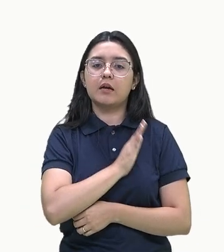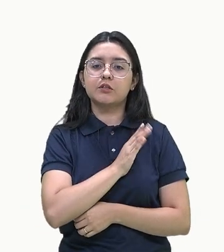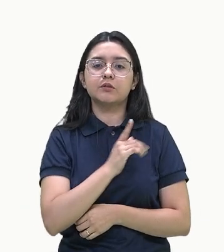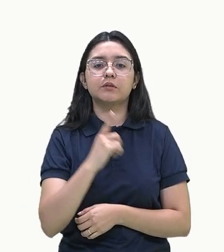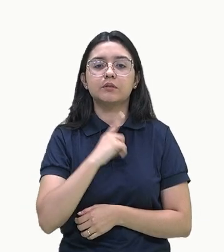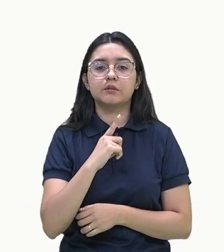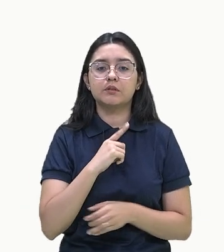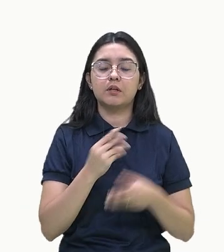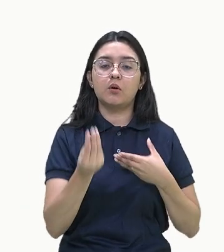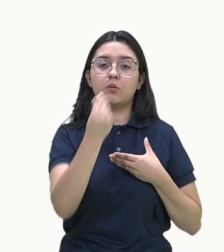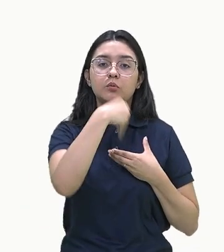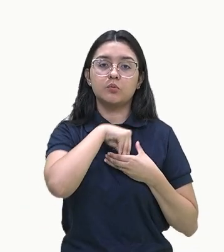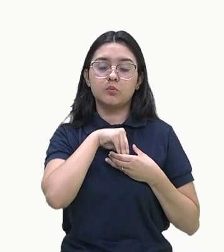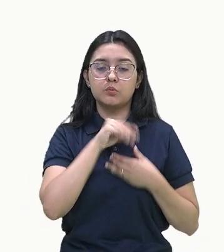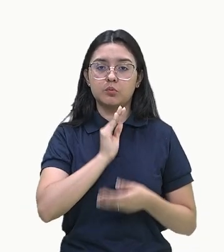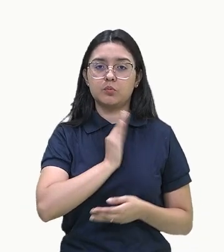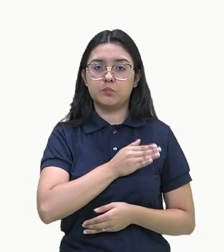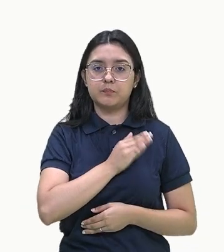está presente